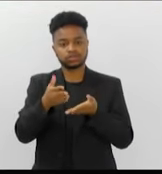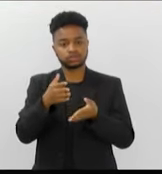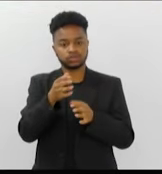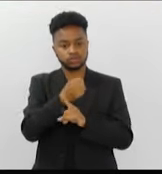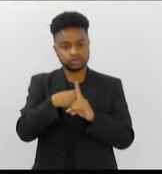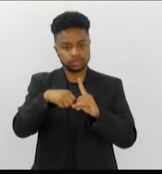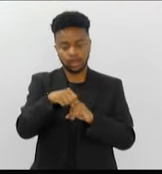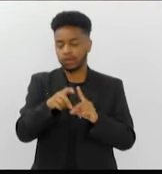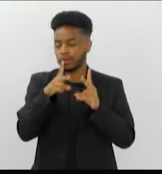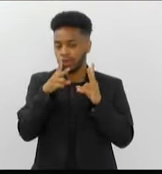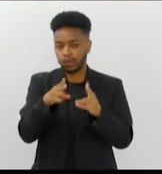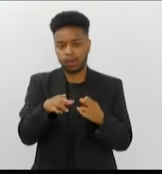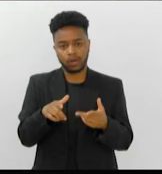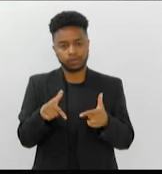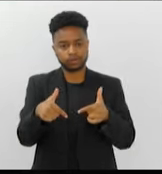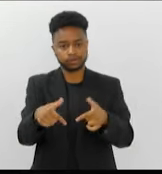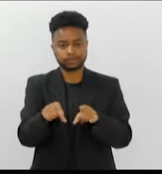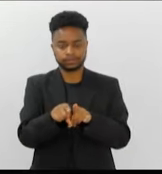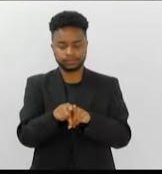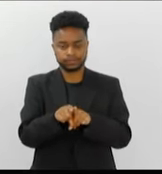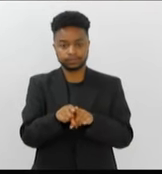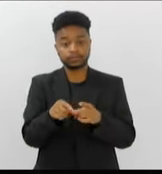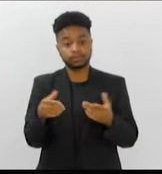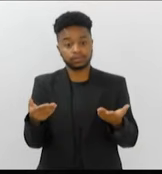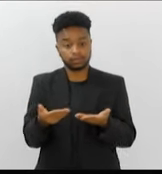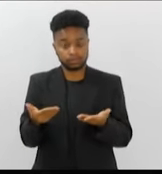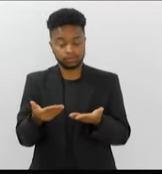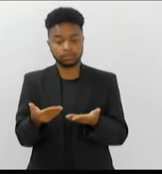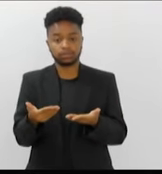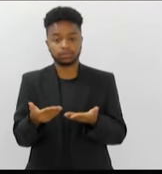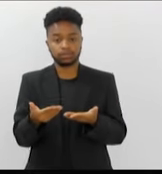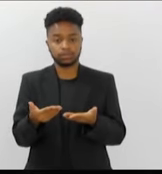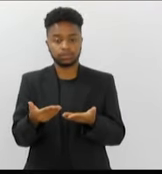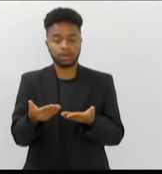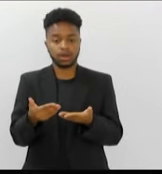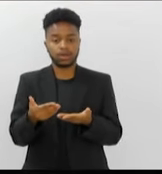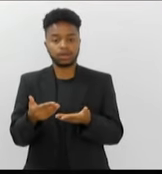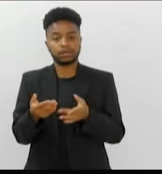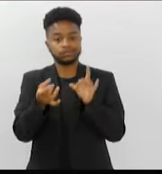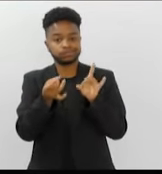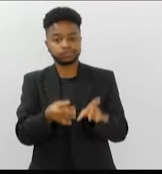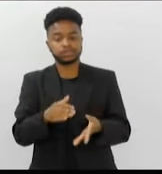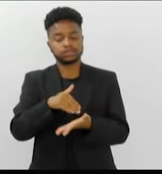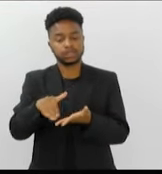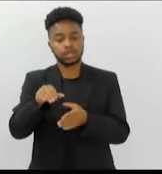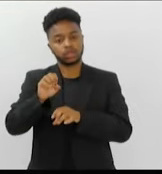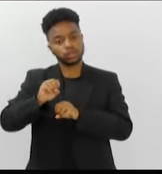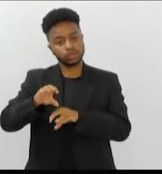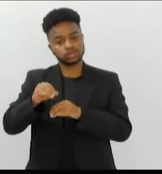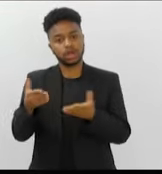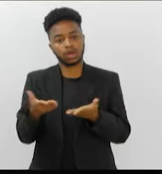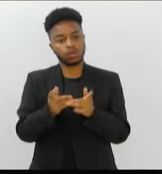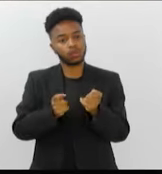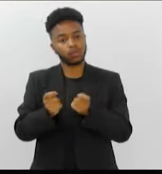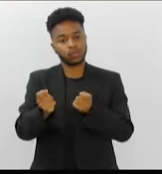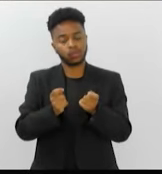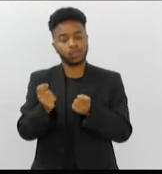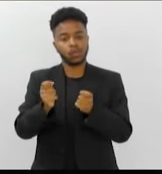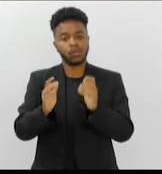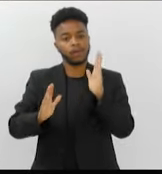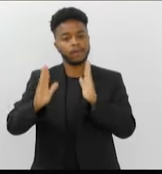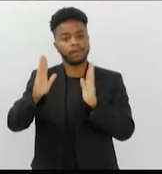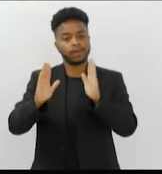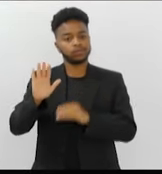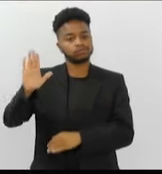o mesmo procedimento na Ação Social. E agora ele saiu da Secretaria de Educação para comandar a campanha